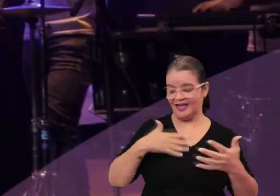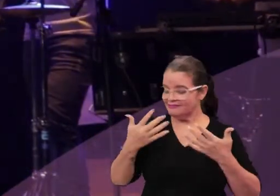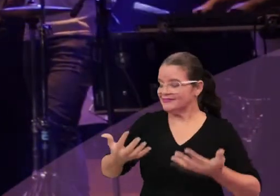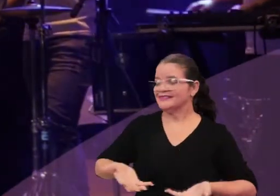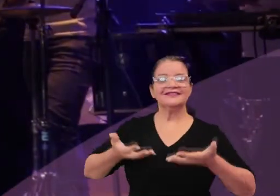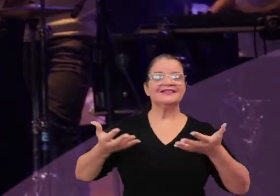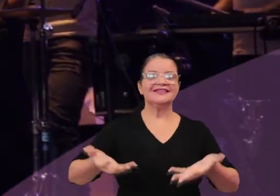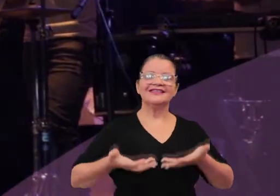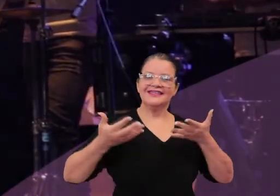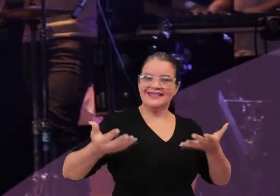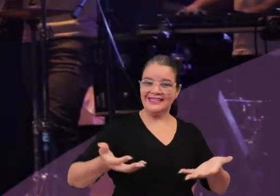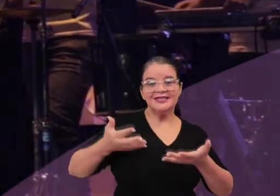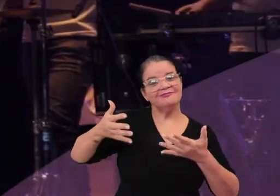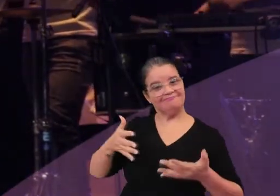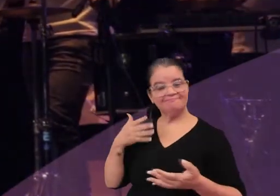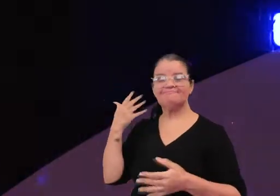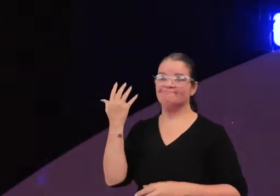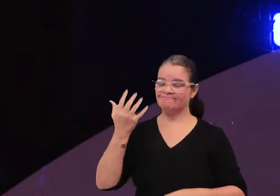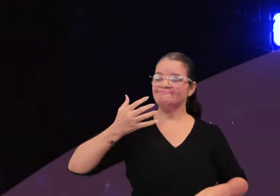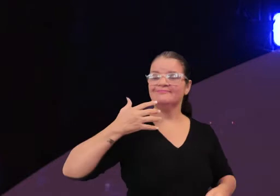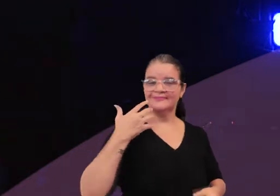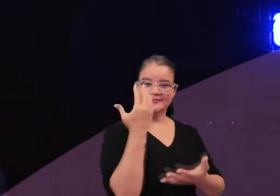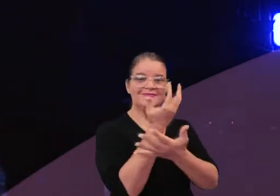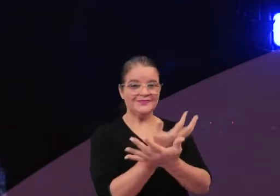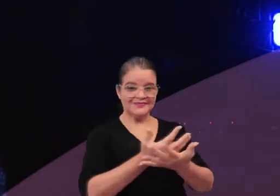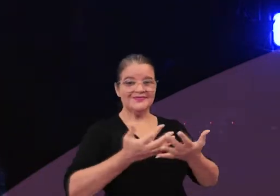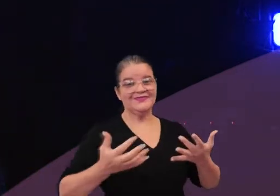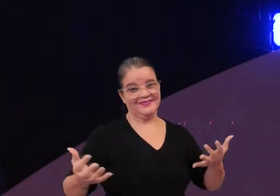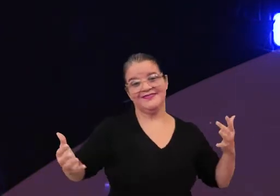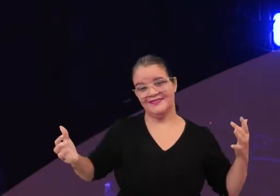Minha alegria é um dobrado sustenido.